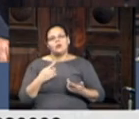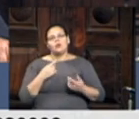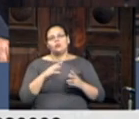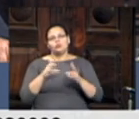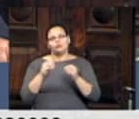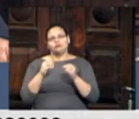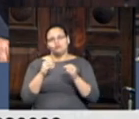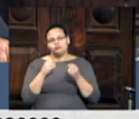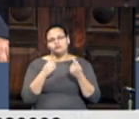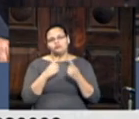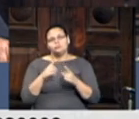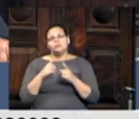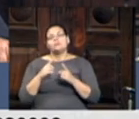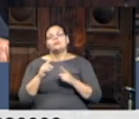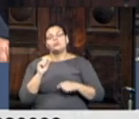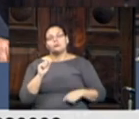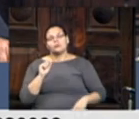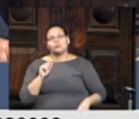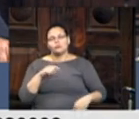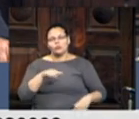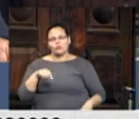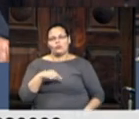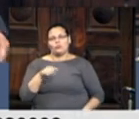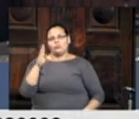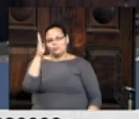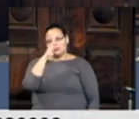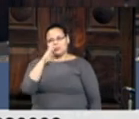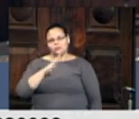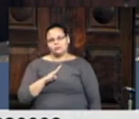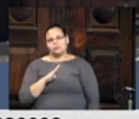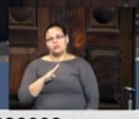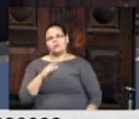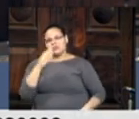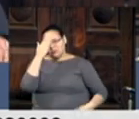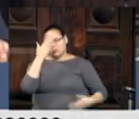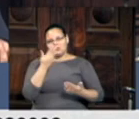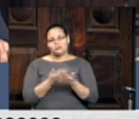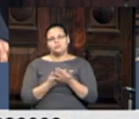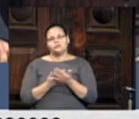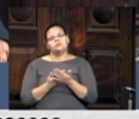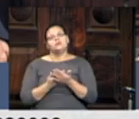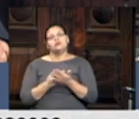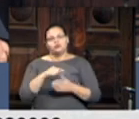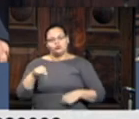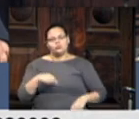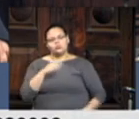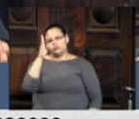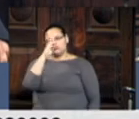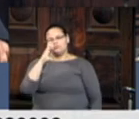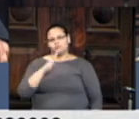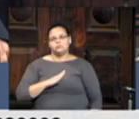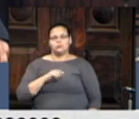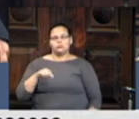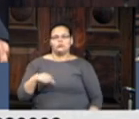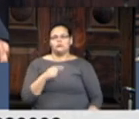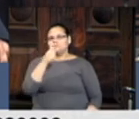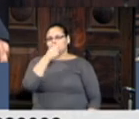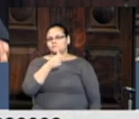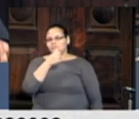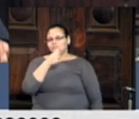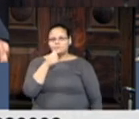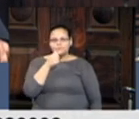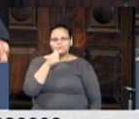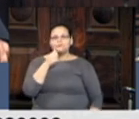tudo aquilo que nós brasileiros acreditamos, que nós brasileiros nos